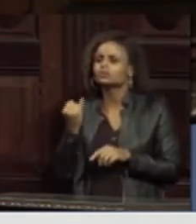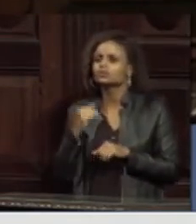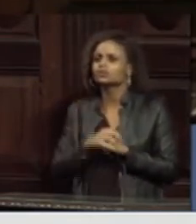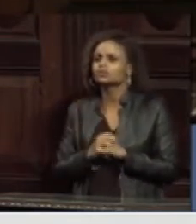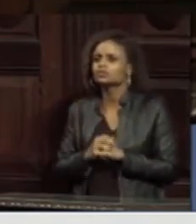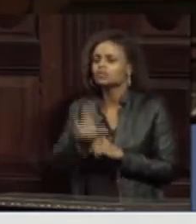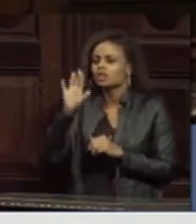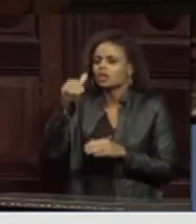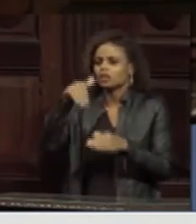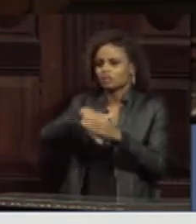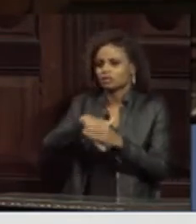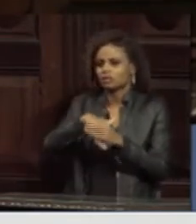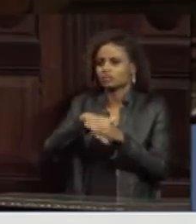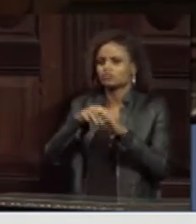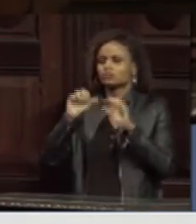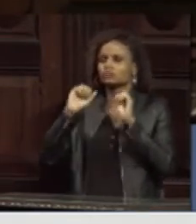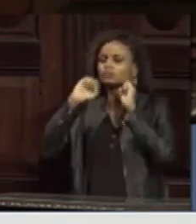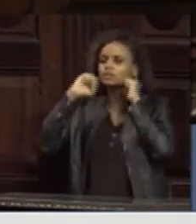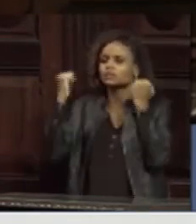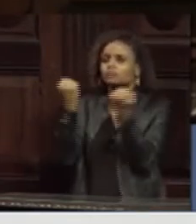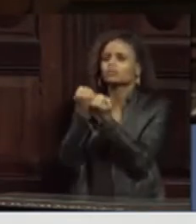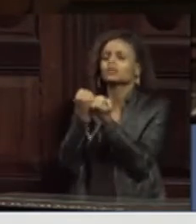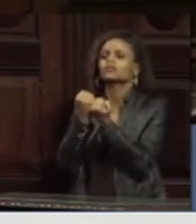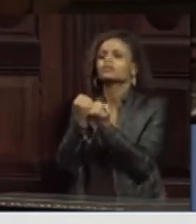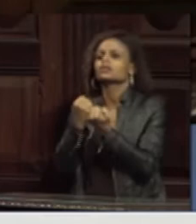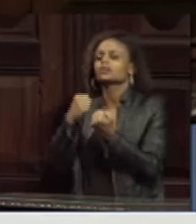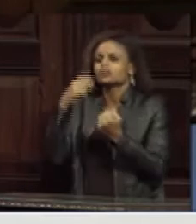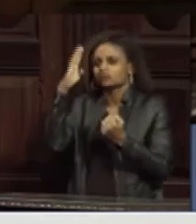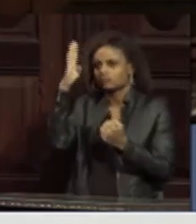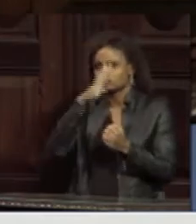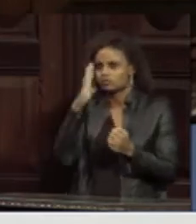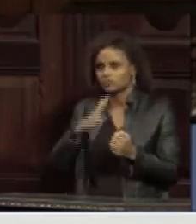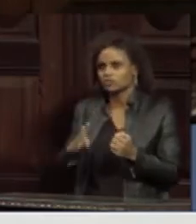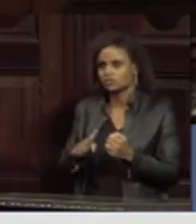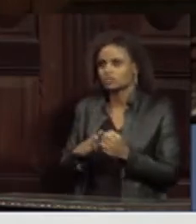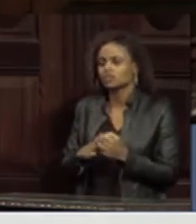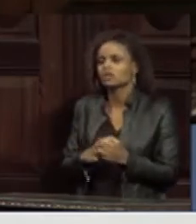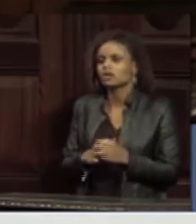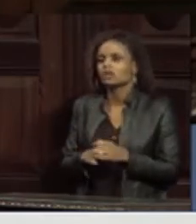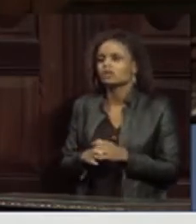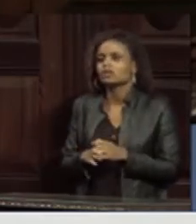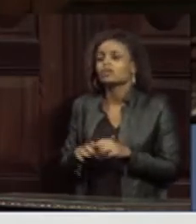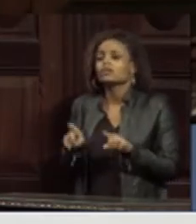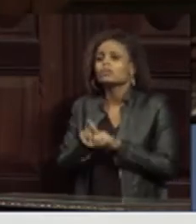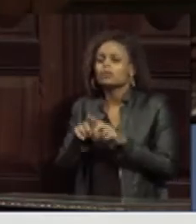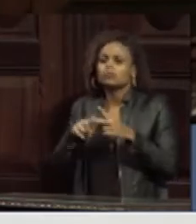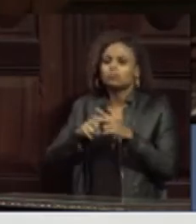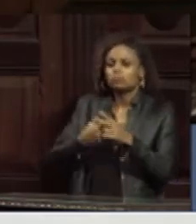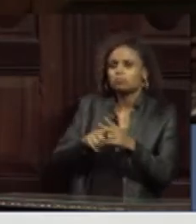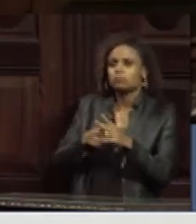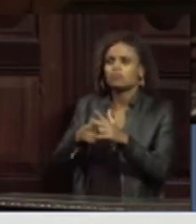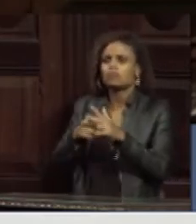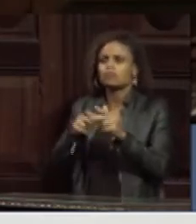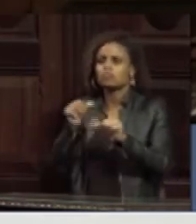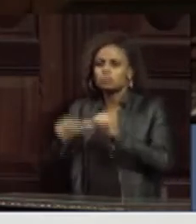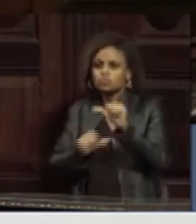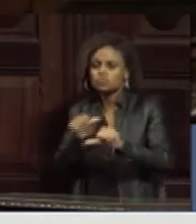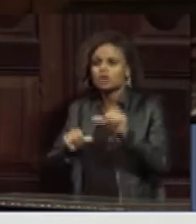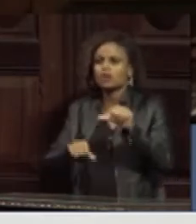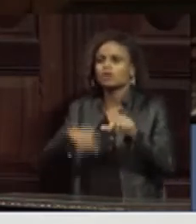Nacional Constituinte para fazer reformas que possam mudar a cara do